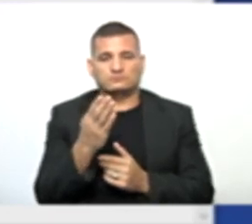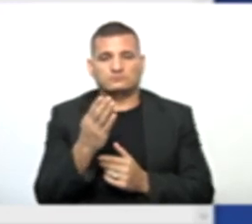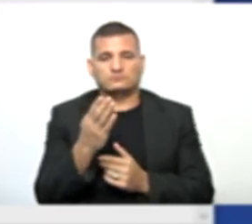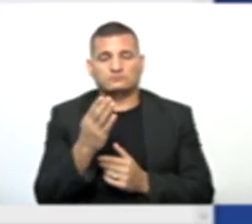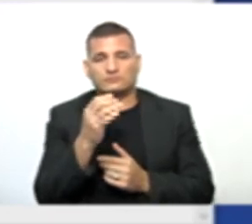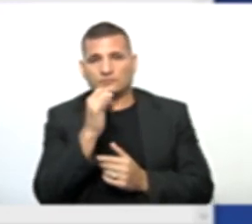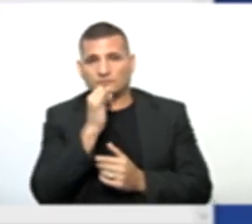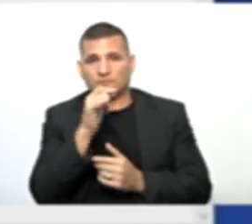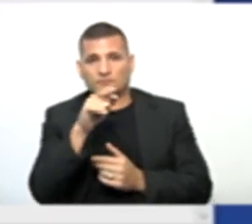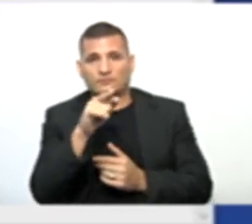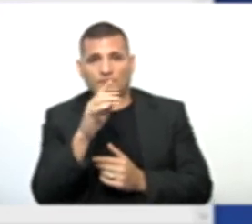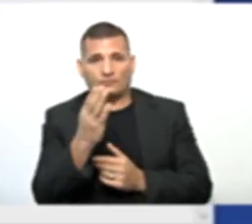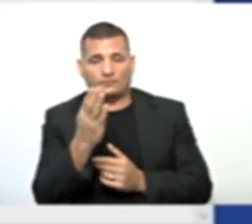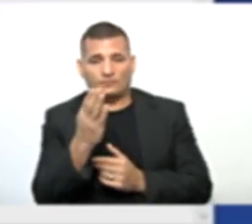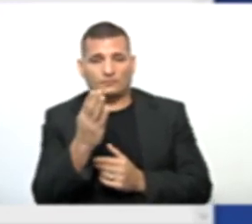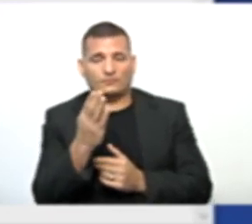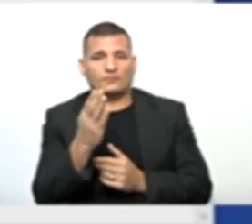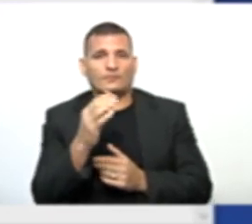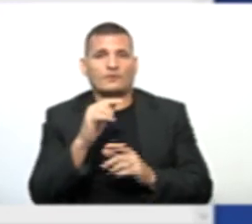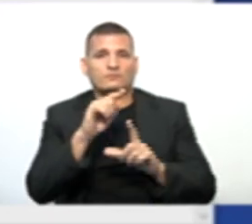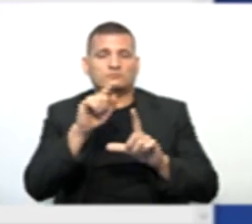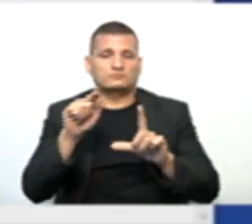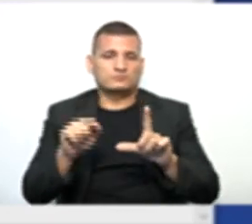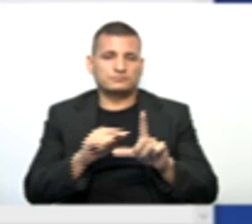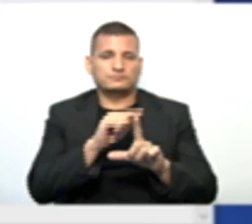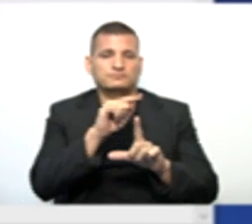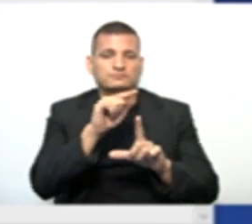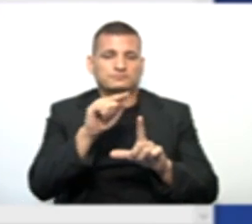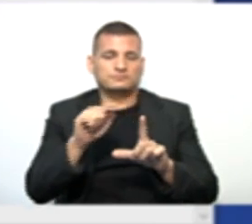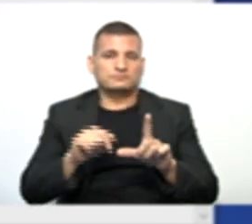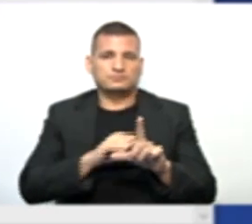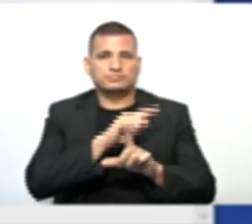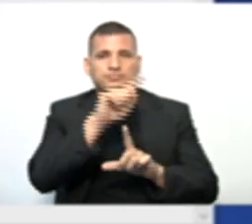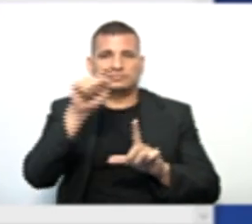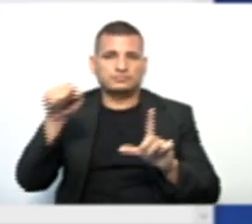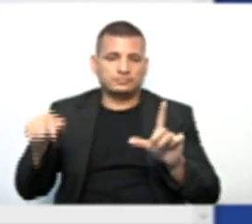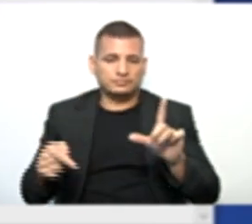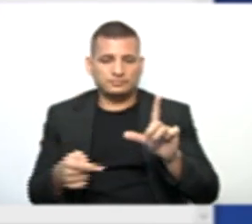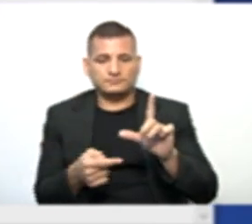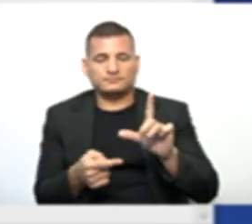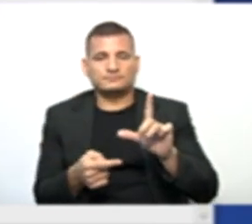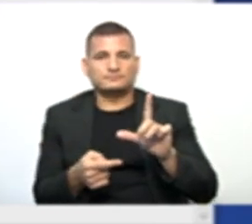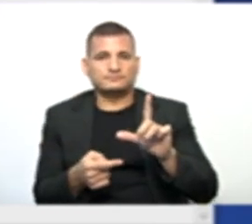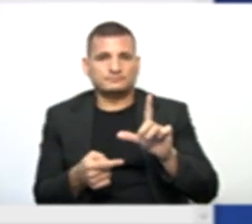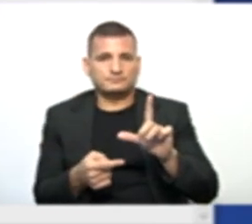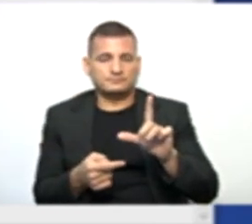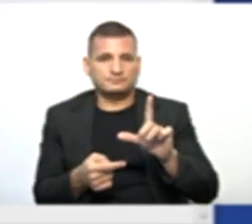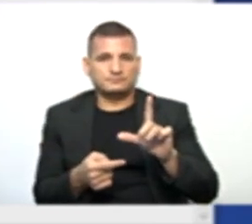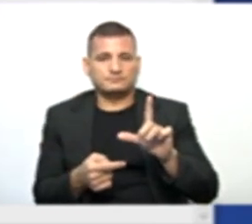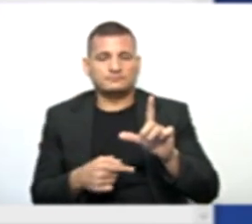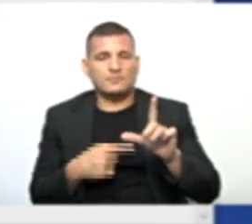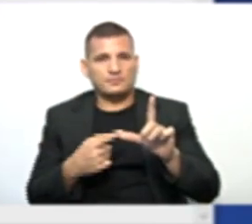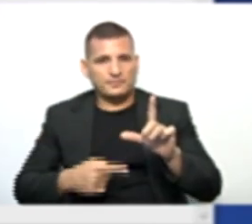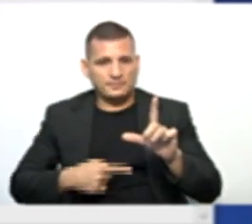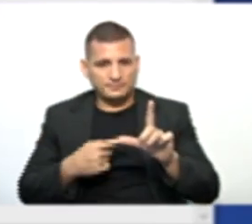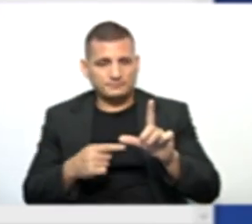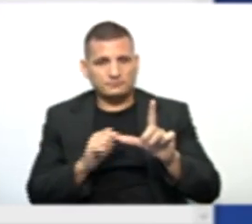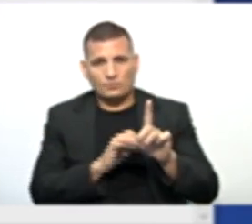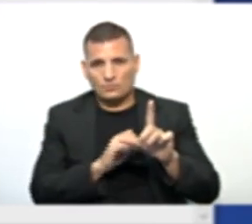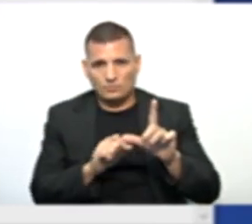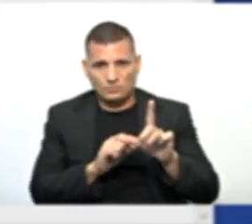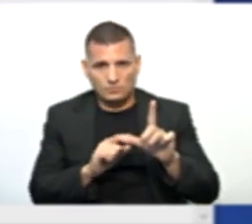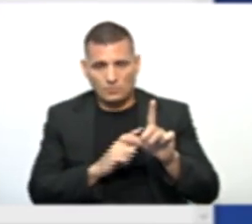for falsa, o que ele faz? Ele sai de dentro do laço e passa a executar o comando que tem depois do while. Como aqui não tem comando